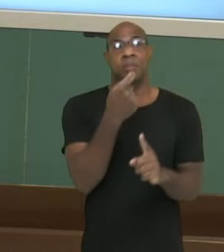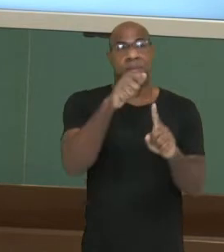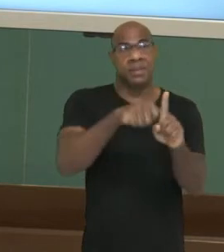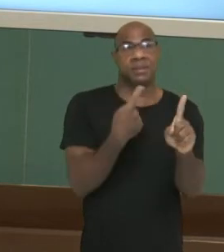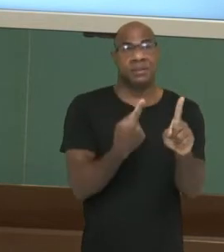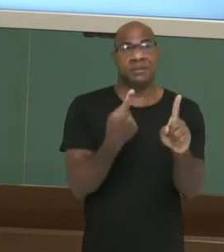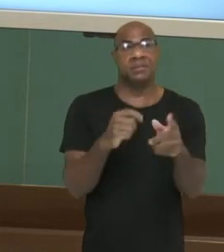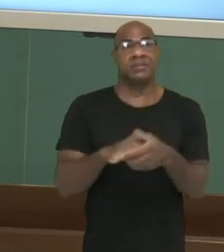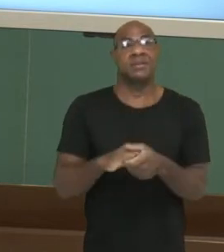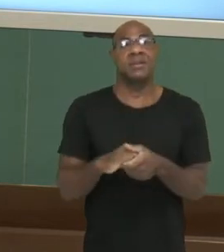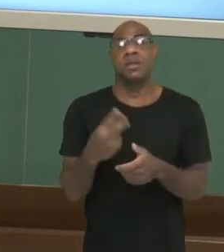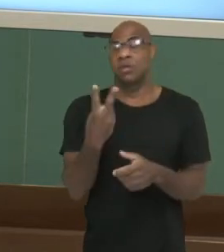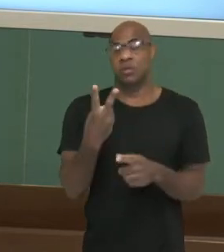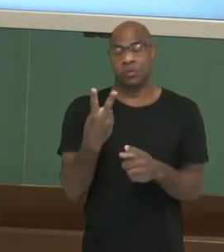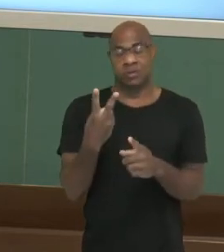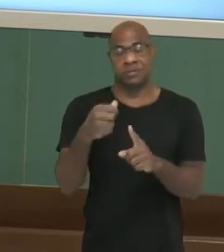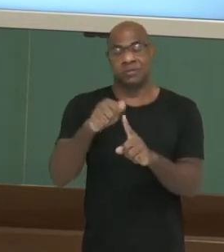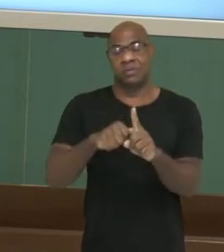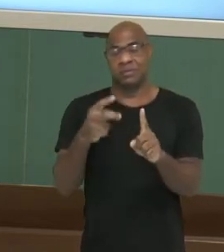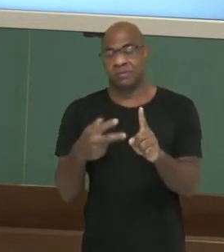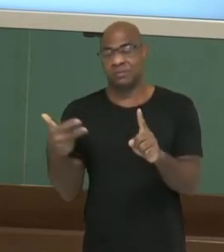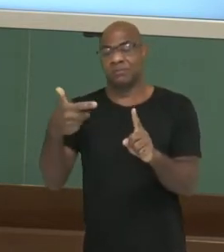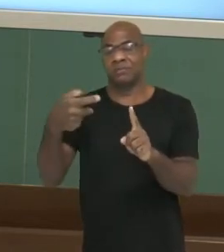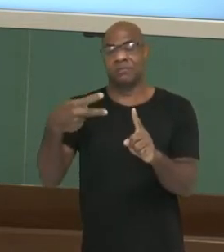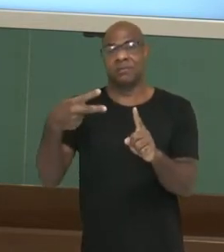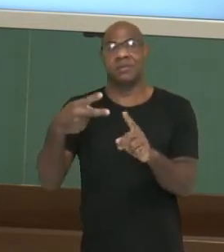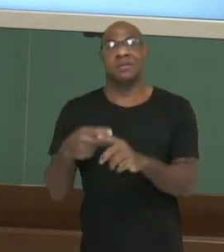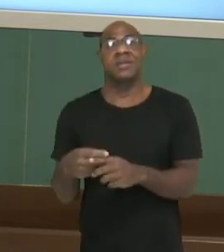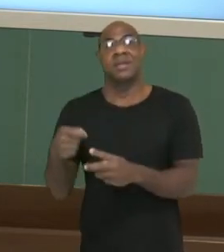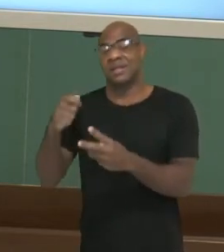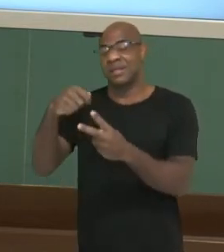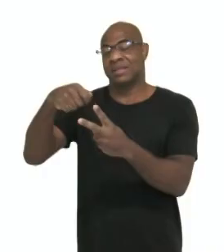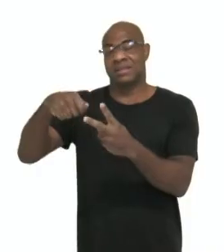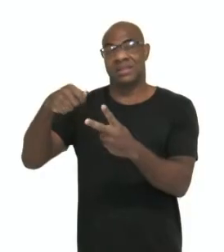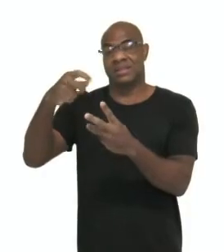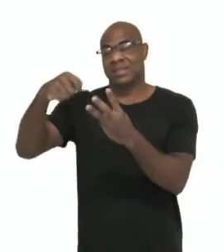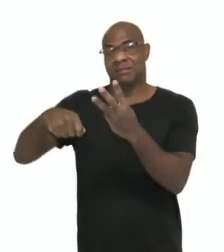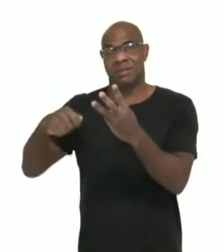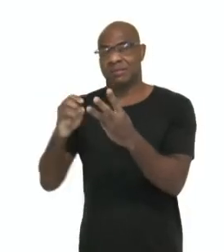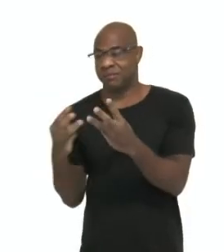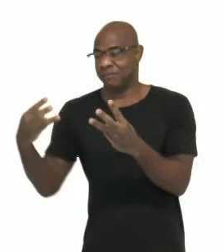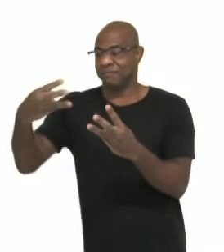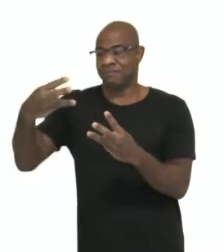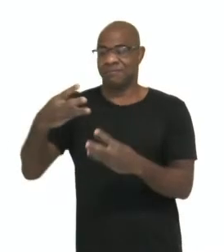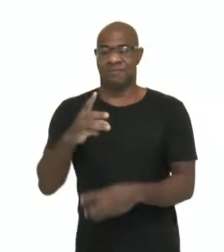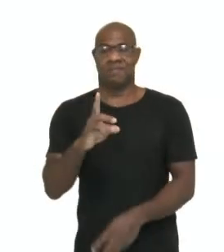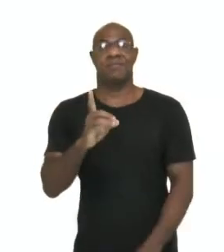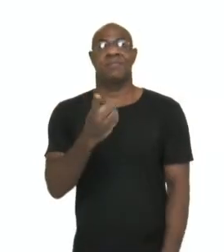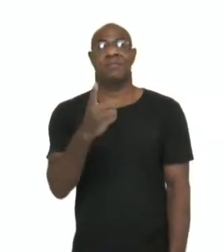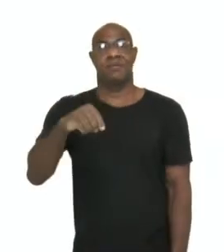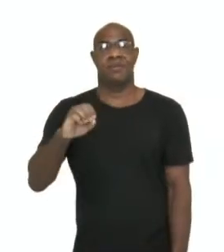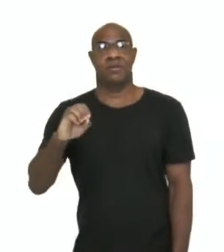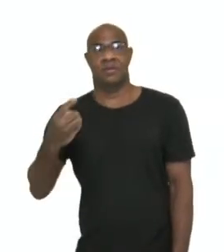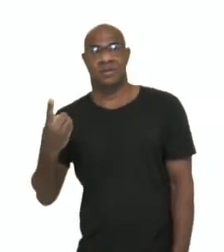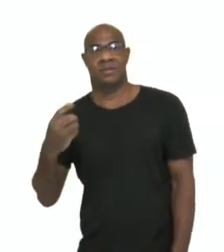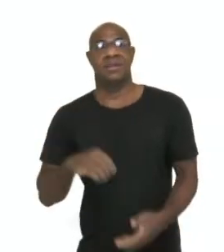1, aqui 2 meses, elevado a 2, 3 meses fica elevado a 3. Então, fazendo essa conta,